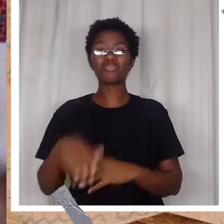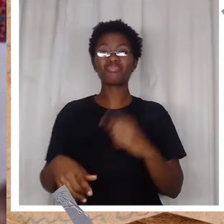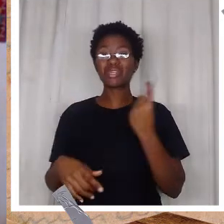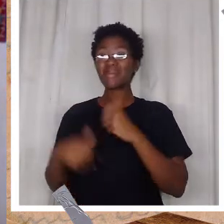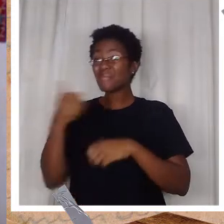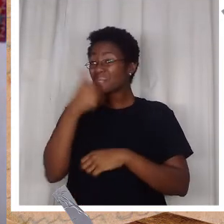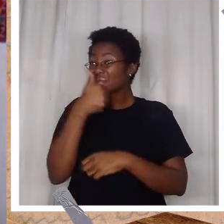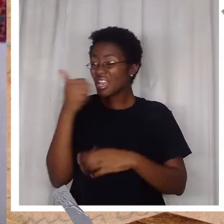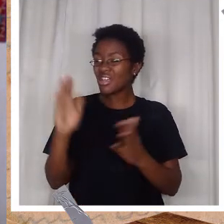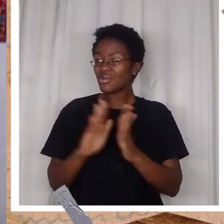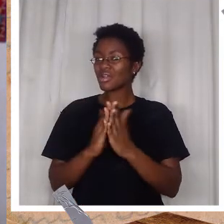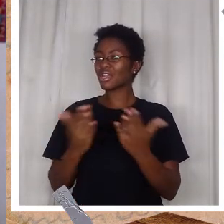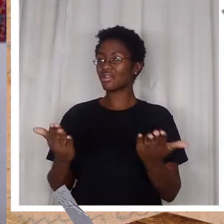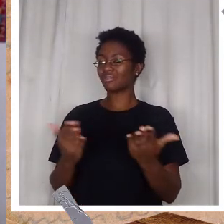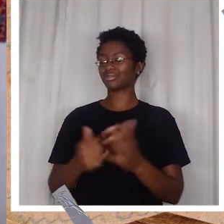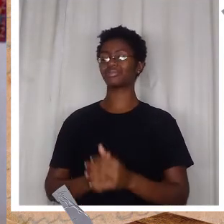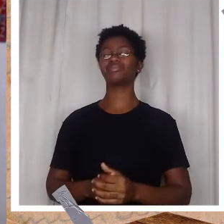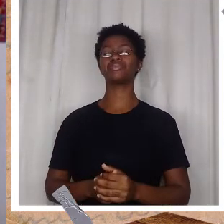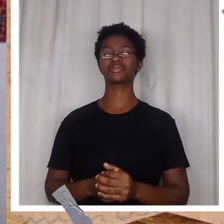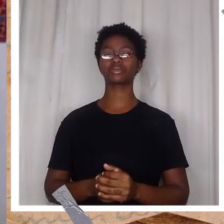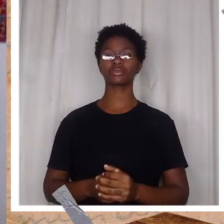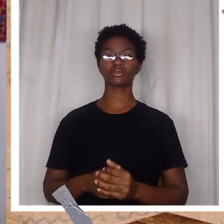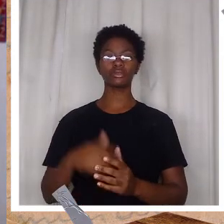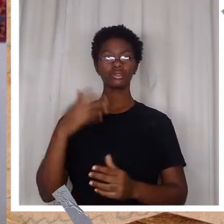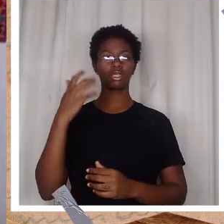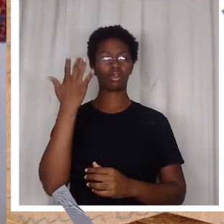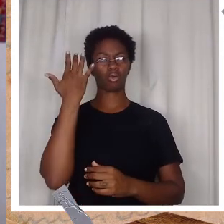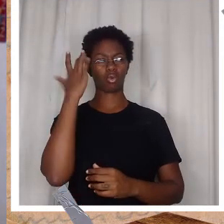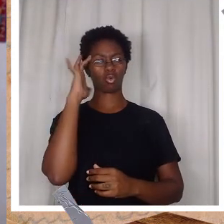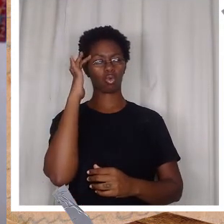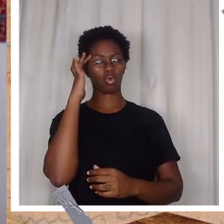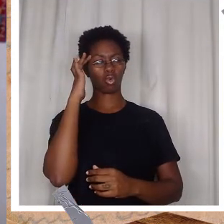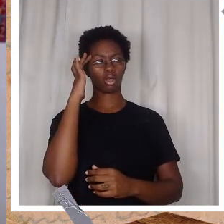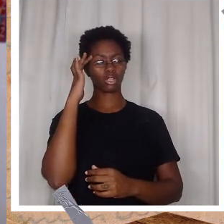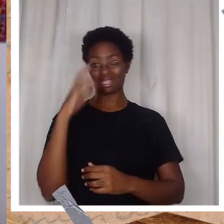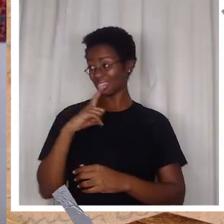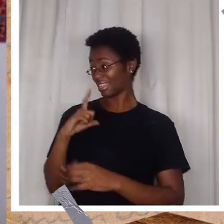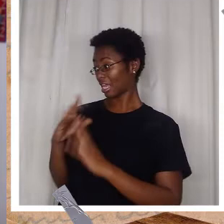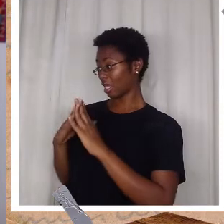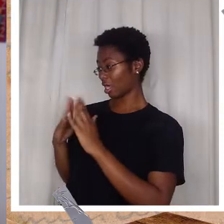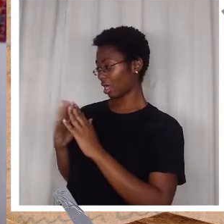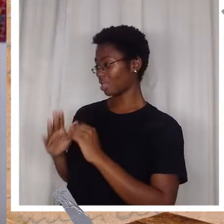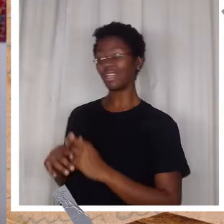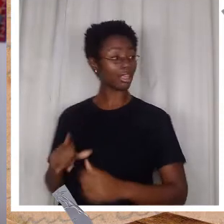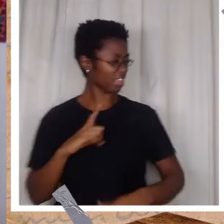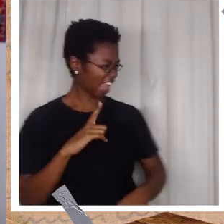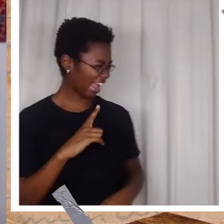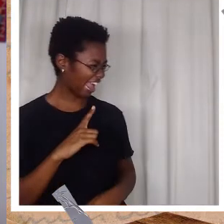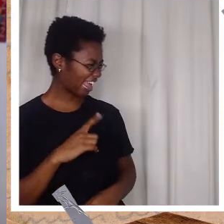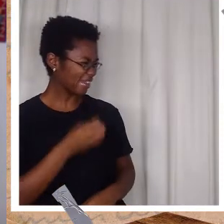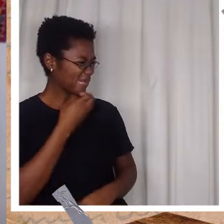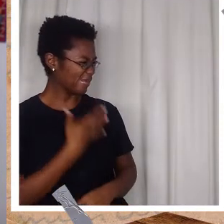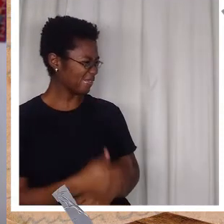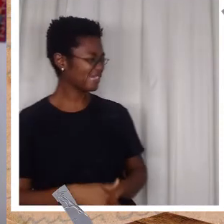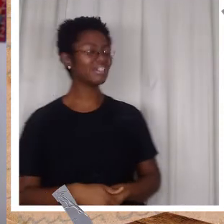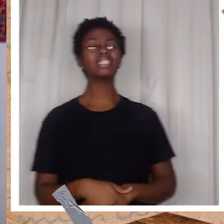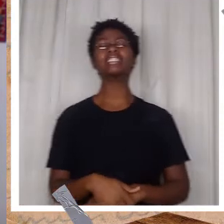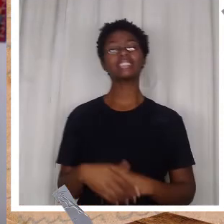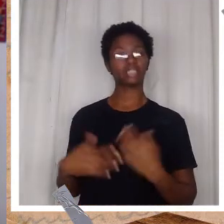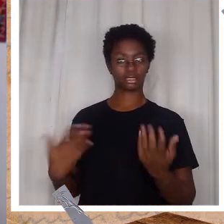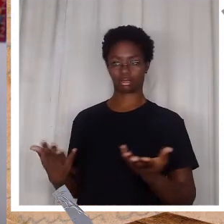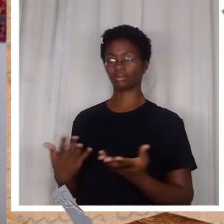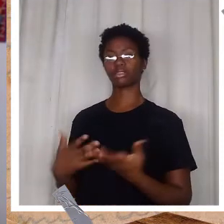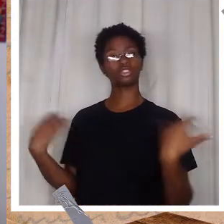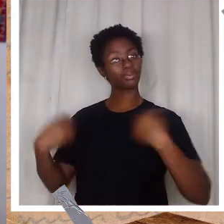Oi? Eu acho que tem lá. Eu acho que a gente tem que mostrar, né?